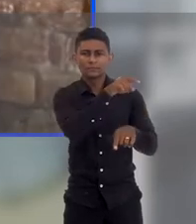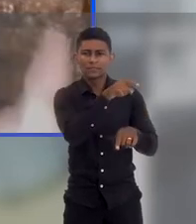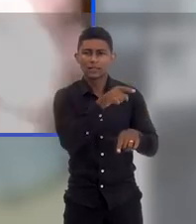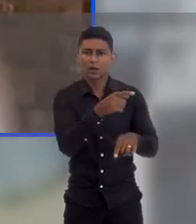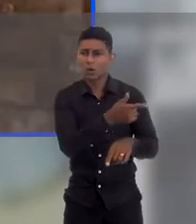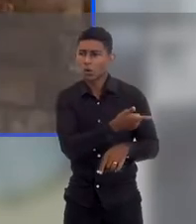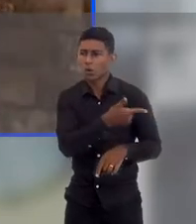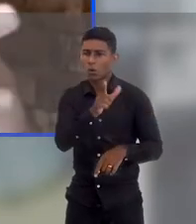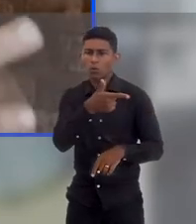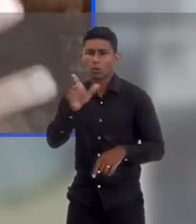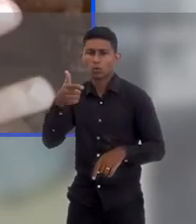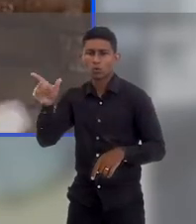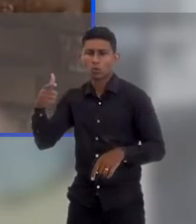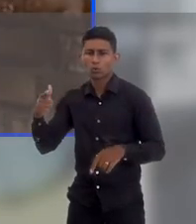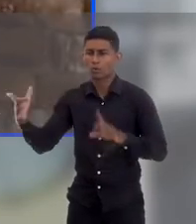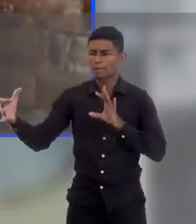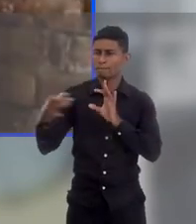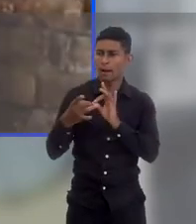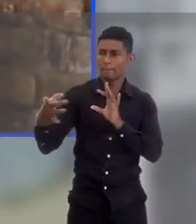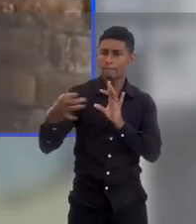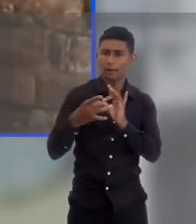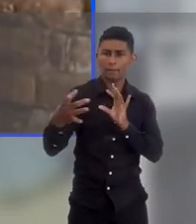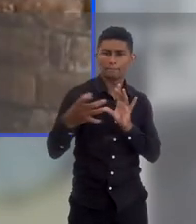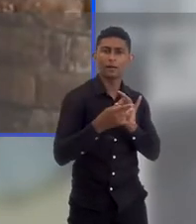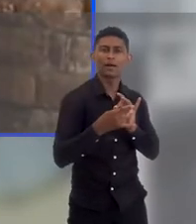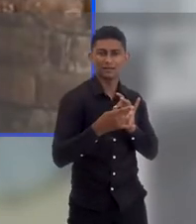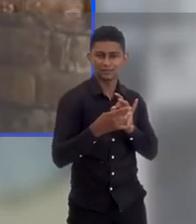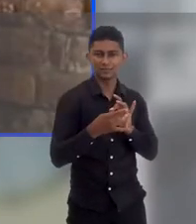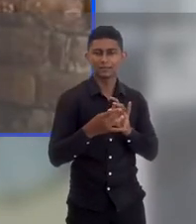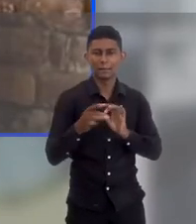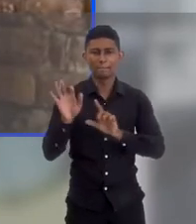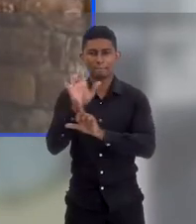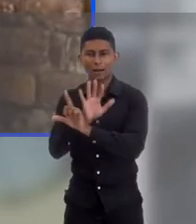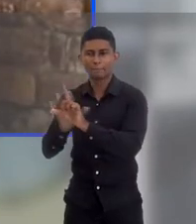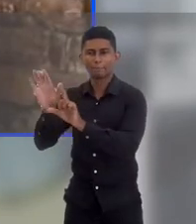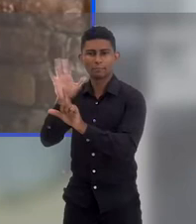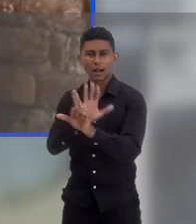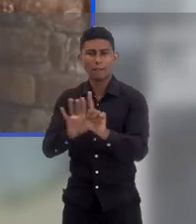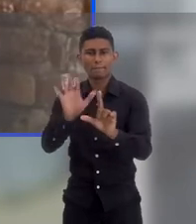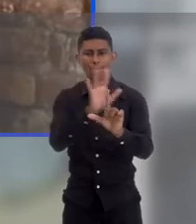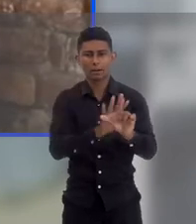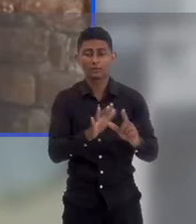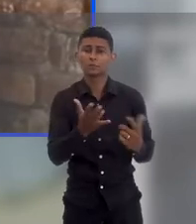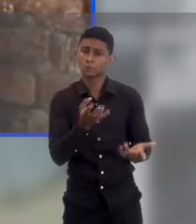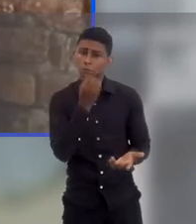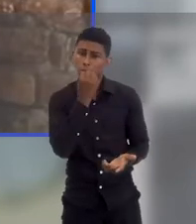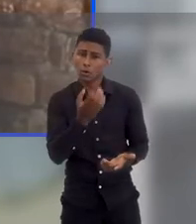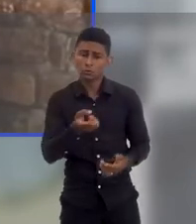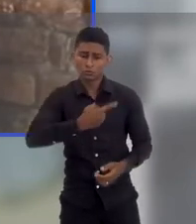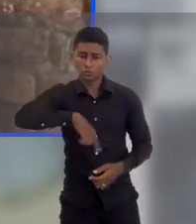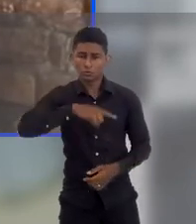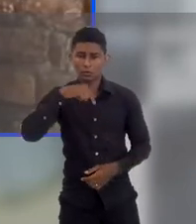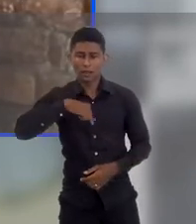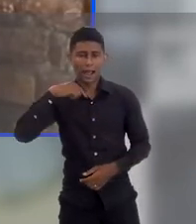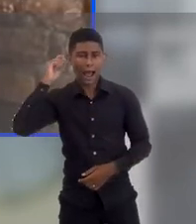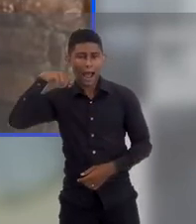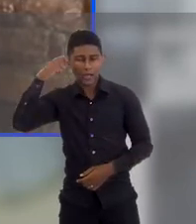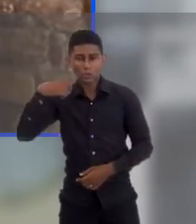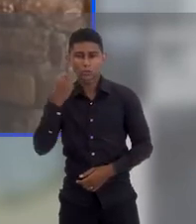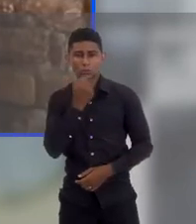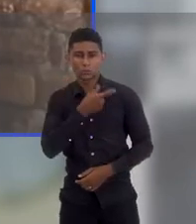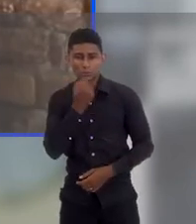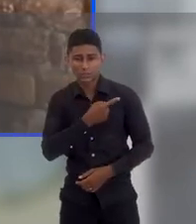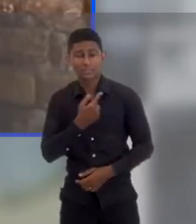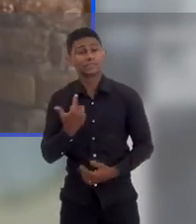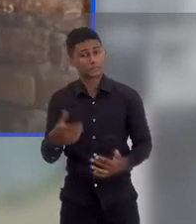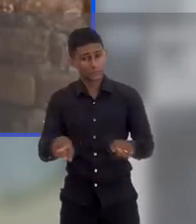está fazendo produções em parceria com outras plataformas. Isso está rendendo para a gente novas oportunidades. Eu